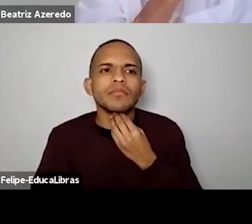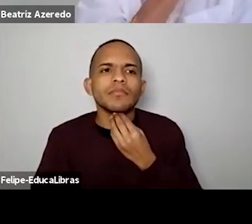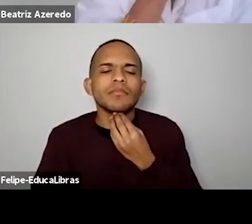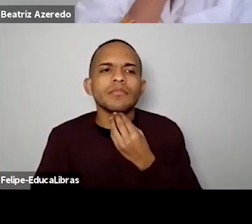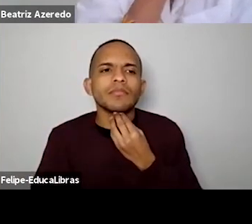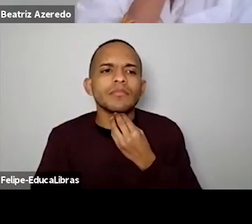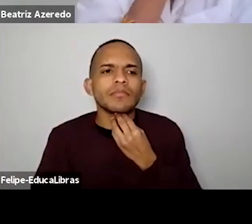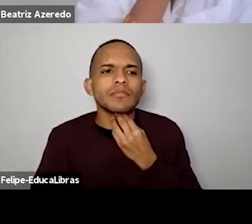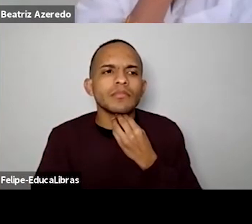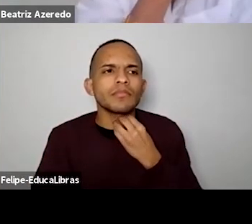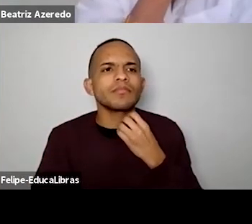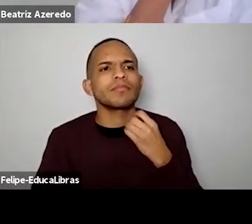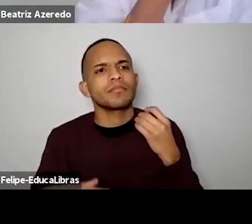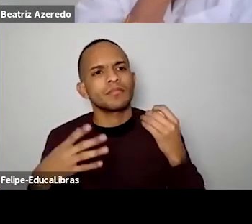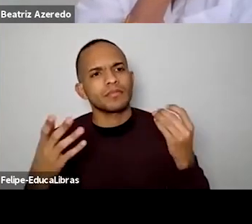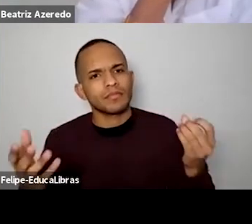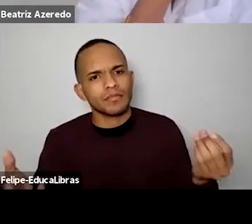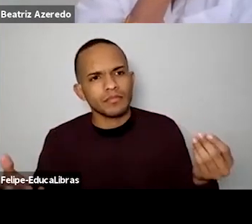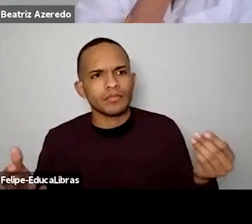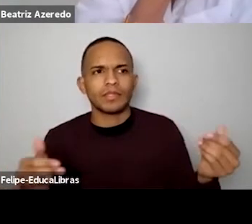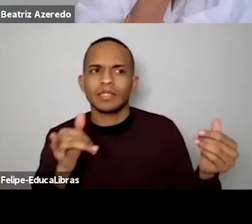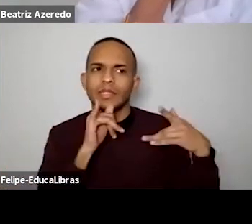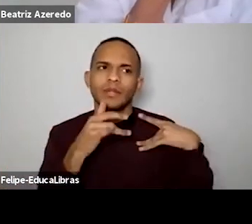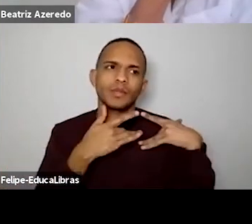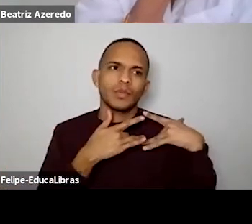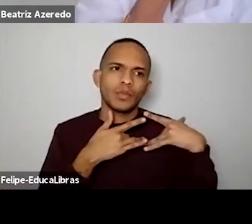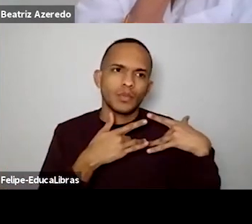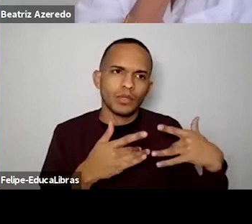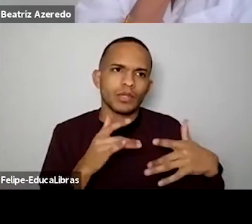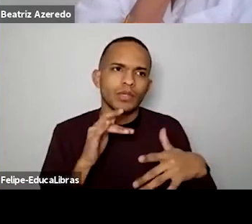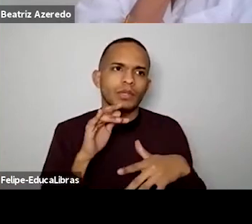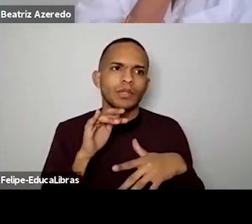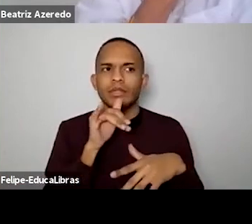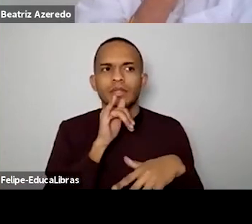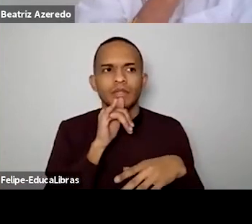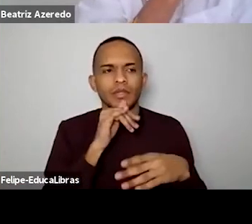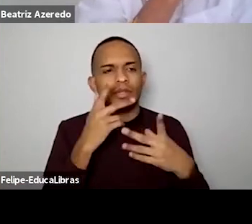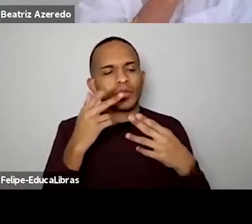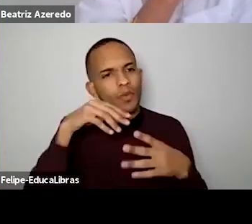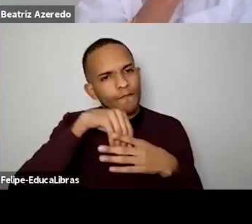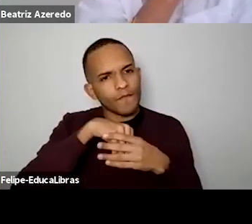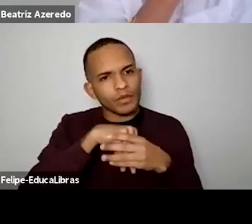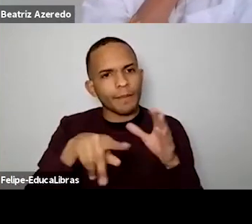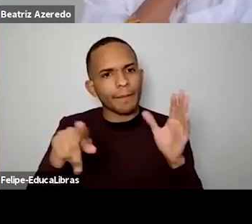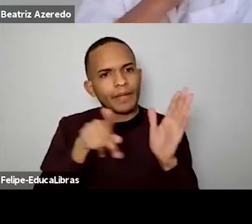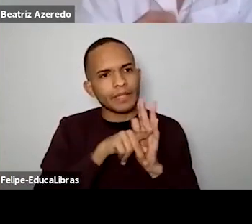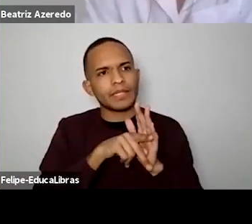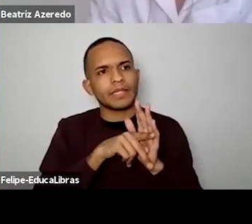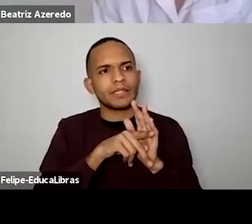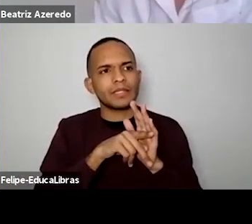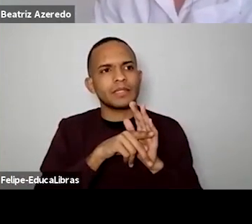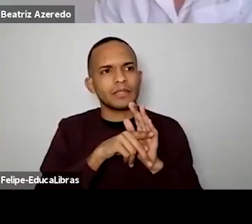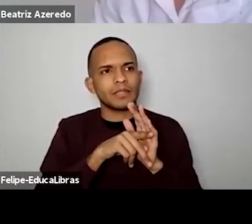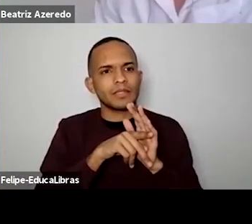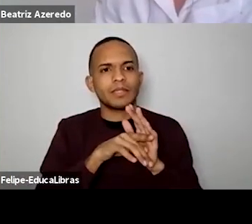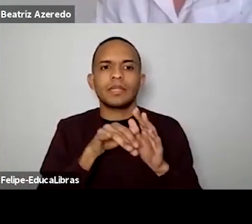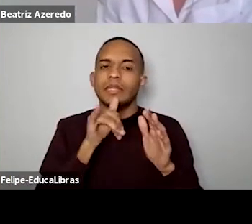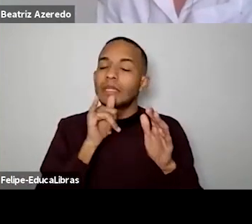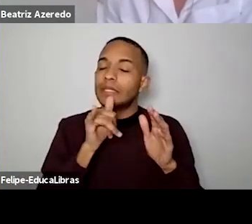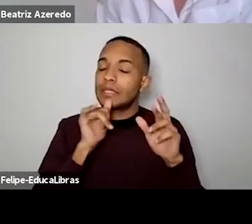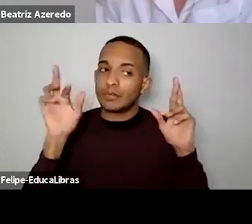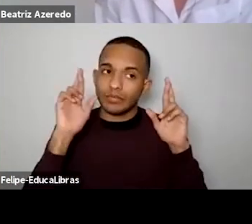Isso aí. Eu adorei que você falou que doar é como votar em parte da cidadania. E eu espero que,